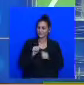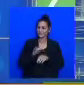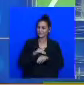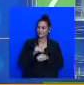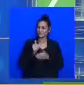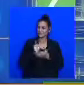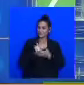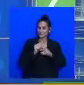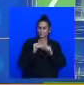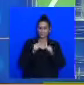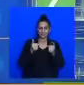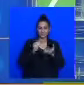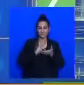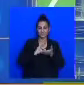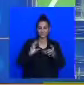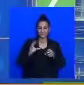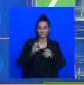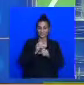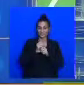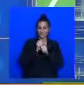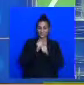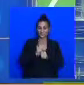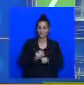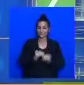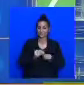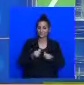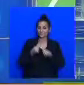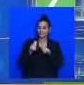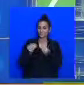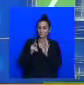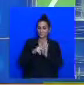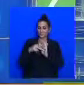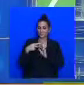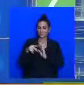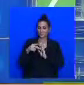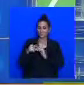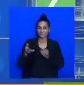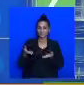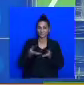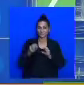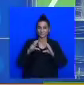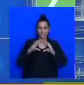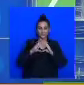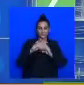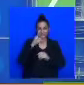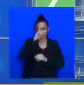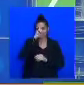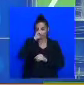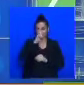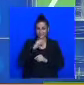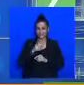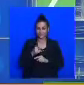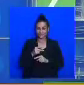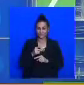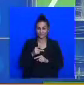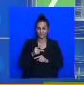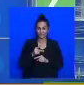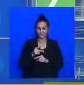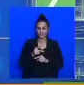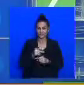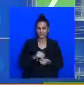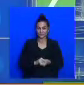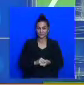Pode chamar que a sorte vem. O prêmio está acumulado e pode sair para você hoje. Bola amarela, número 12. Amarela,